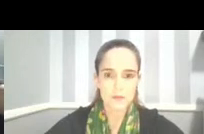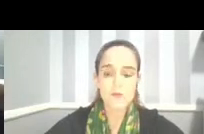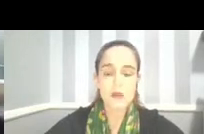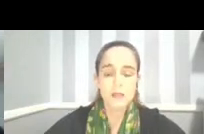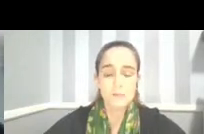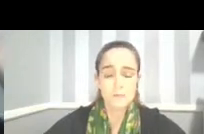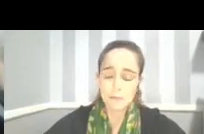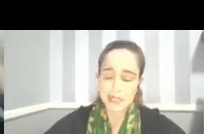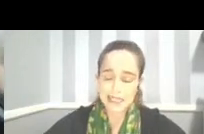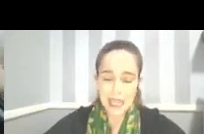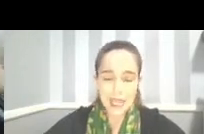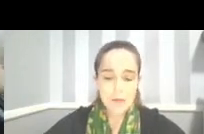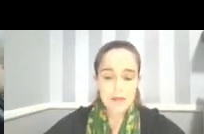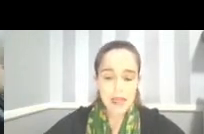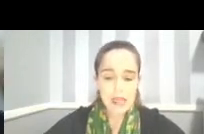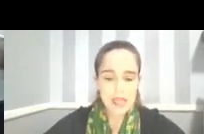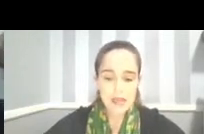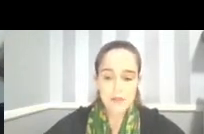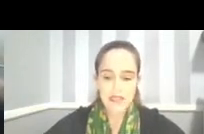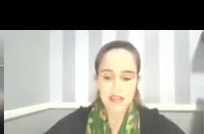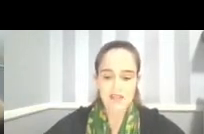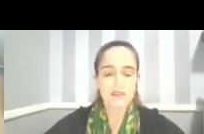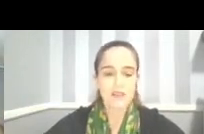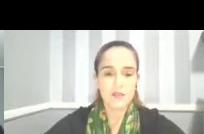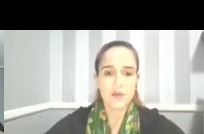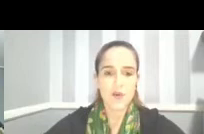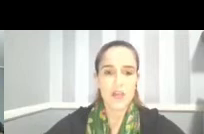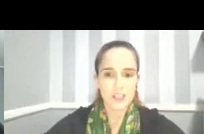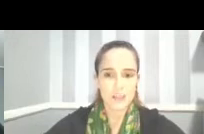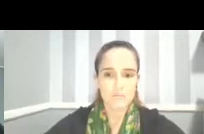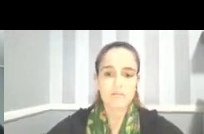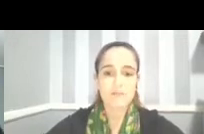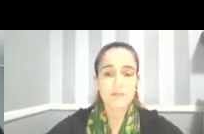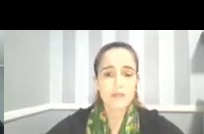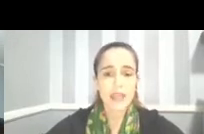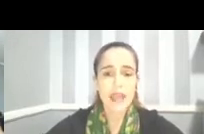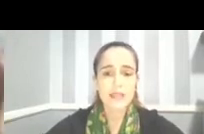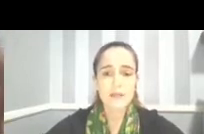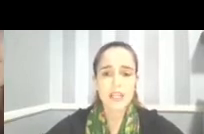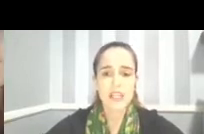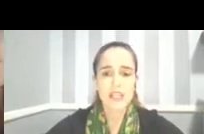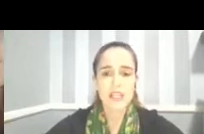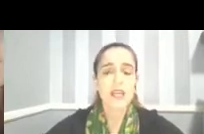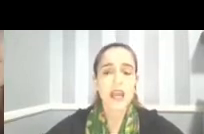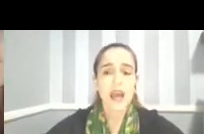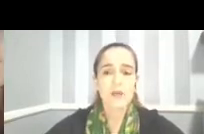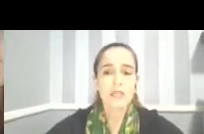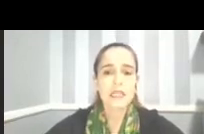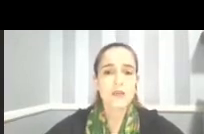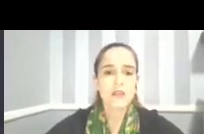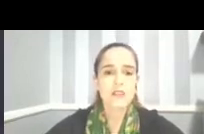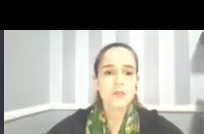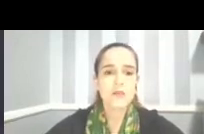tá? Então, sempre tem que preservar a vida do socorrista. Essa imagem aqui